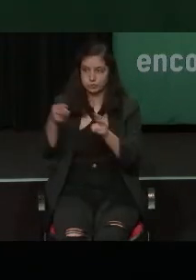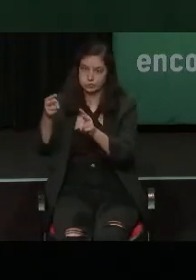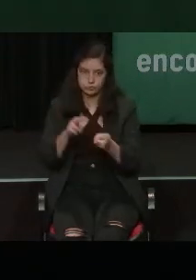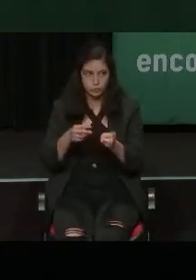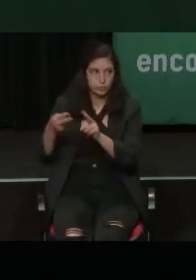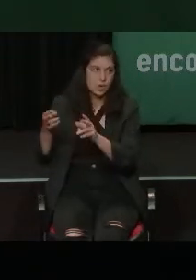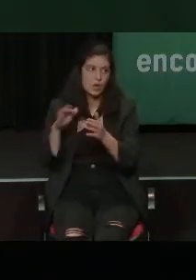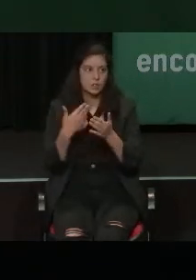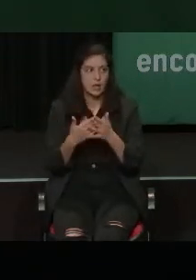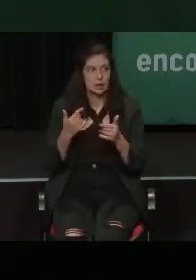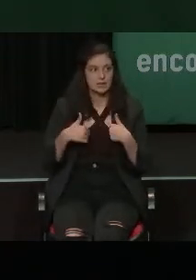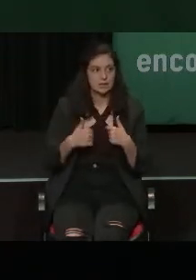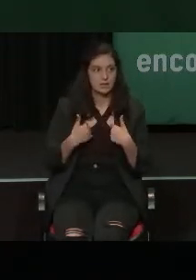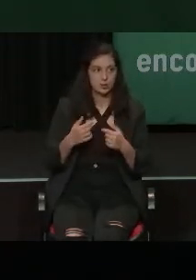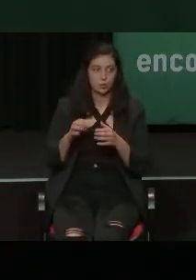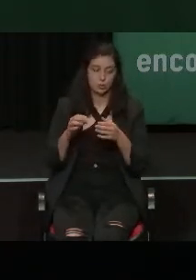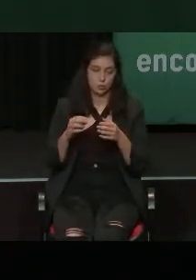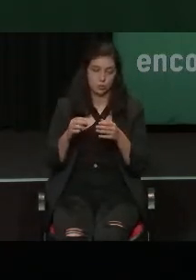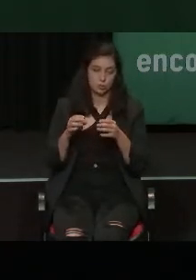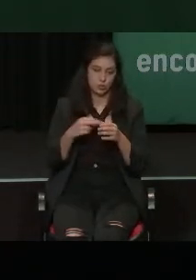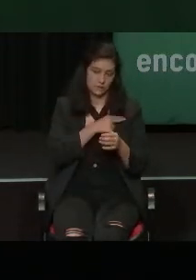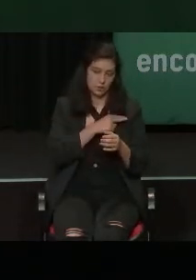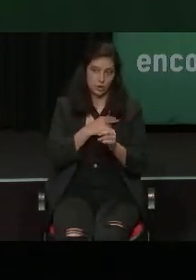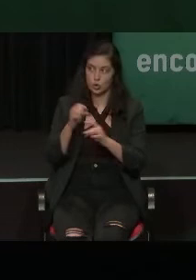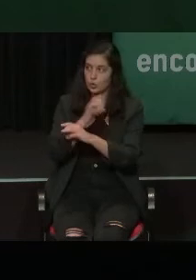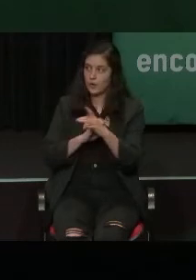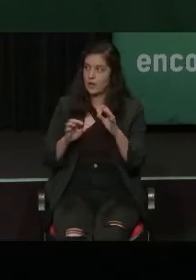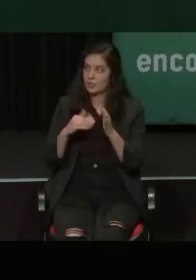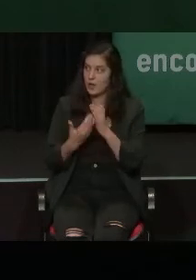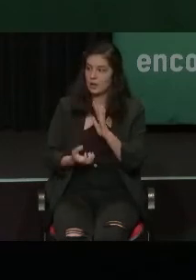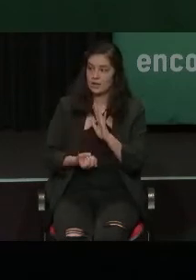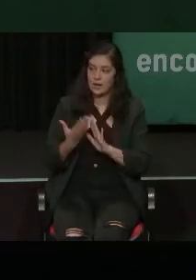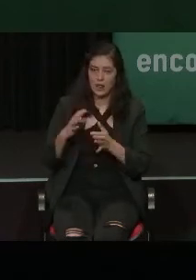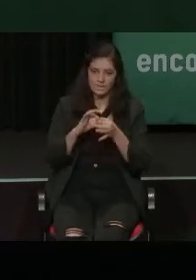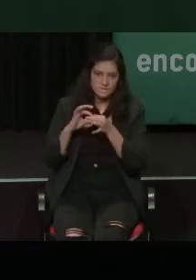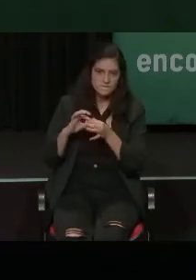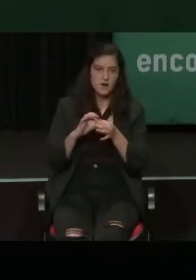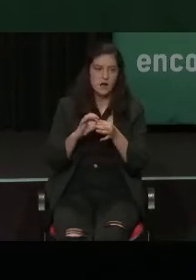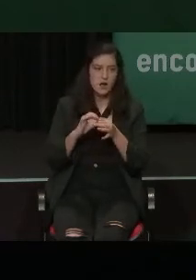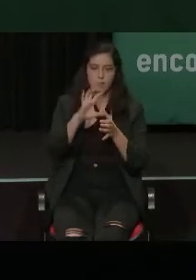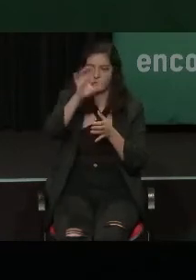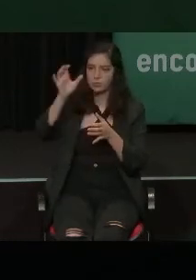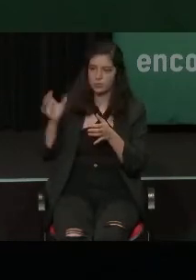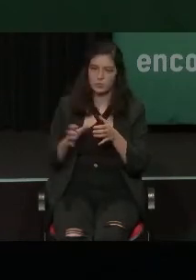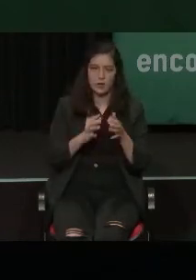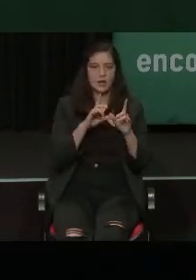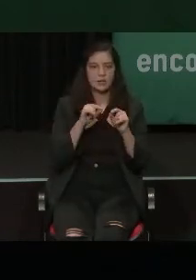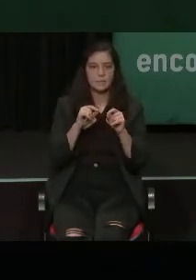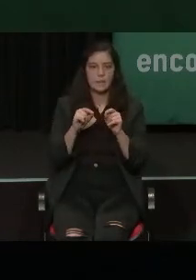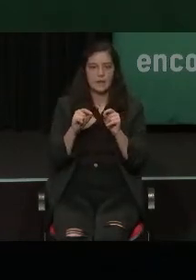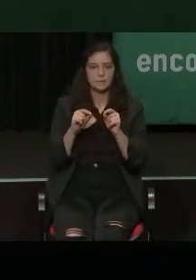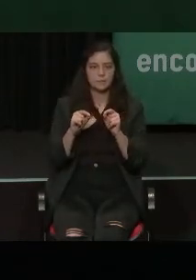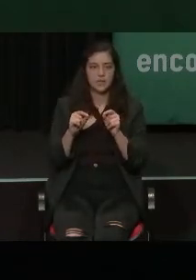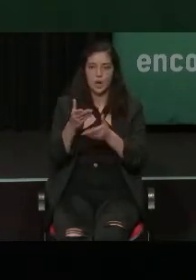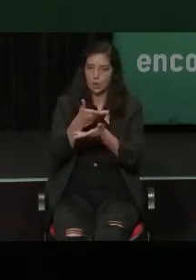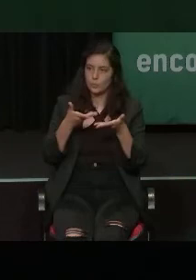na iniciativa Universidades Europeias, através da constituição de alianças transnacionais e a promoção da cooperação